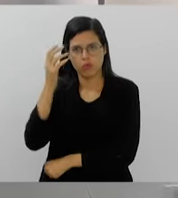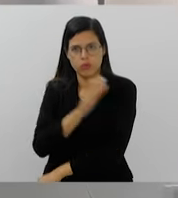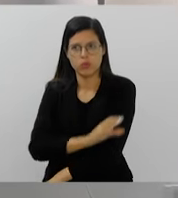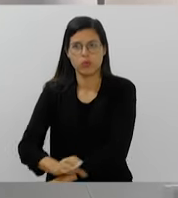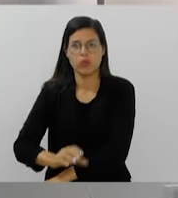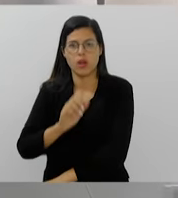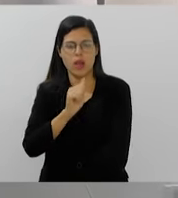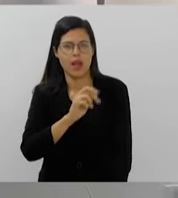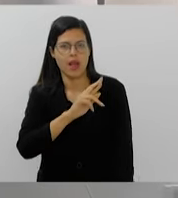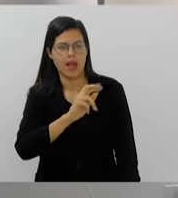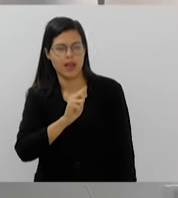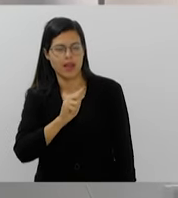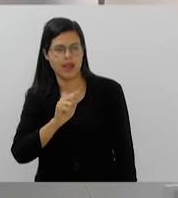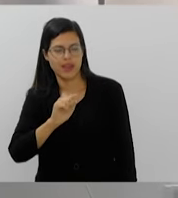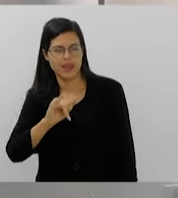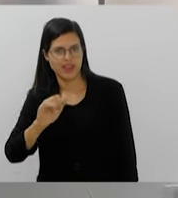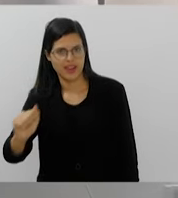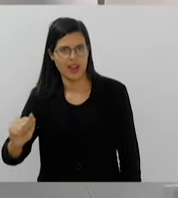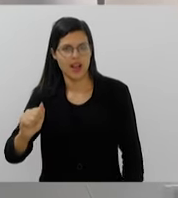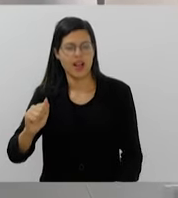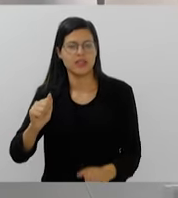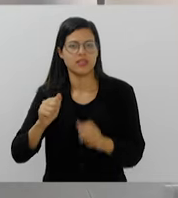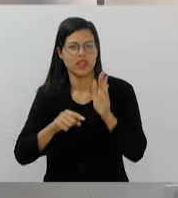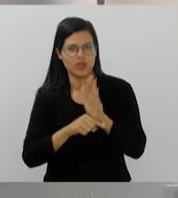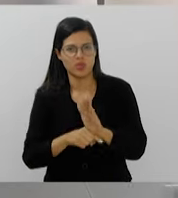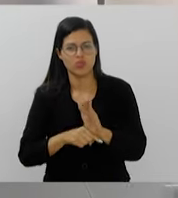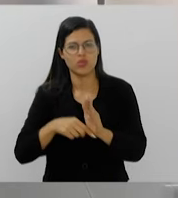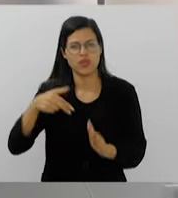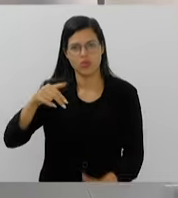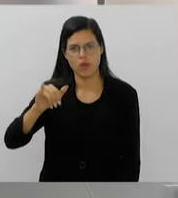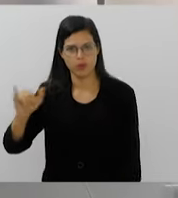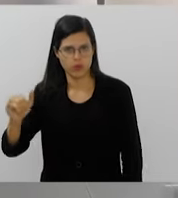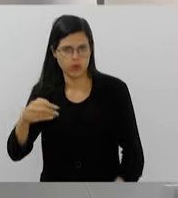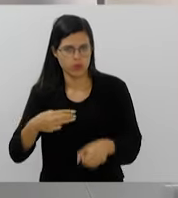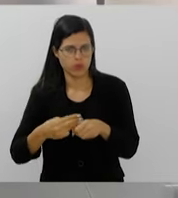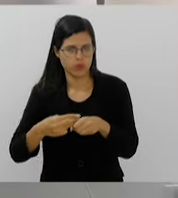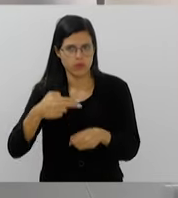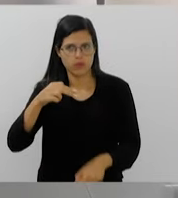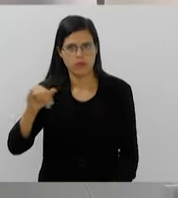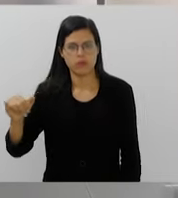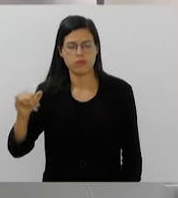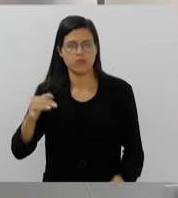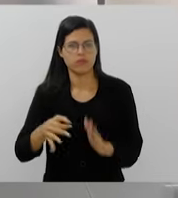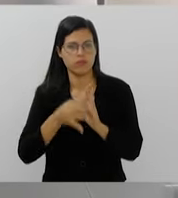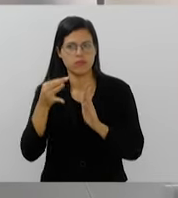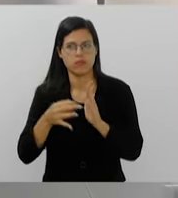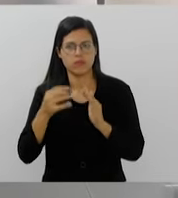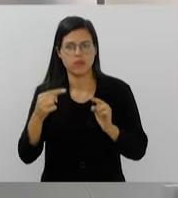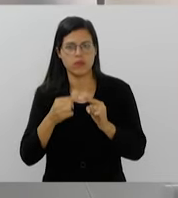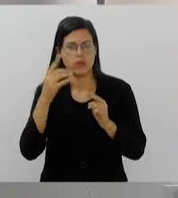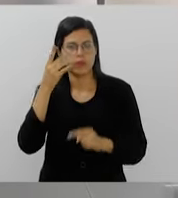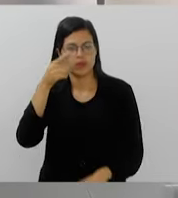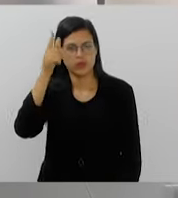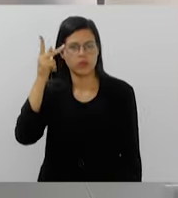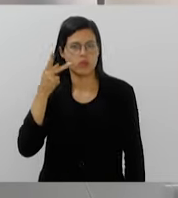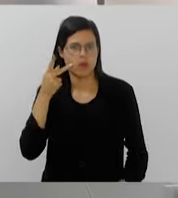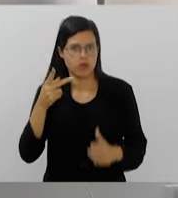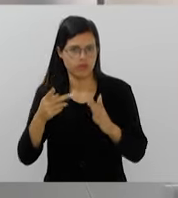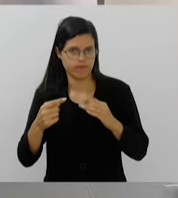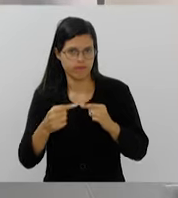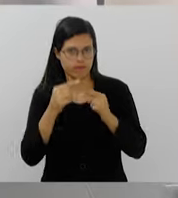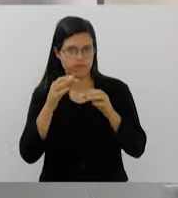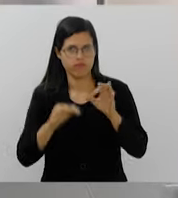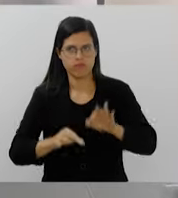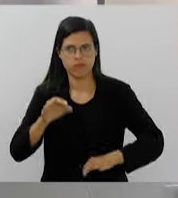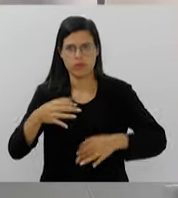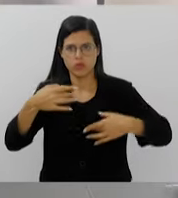Arraiá da Ajuda de Nova Iguaçu, realizado no município de Nova Iguaçu. Para aparecer, deputado Luiz Paulo. Juridicidade. Em